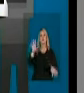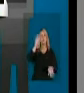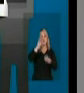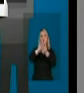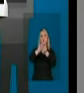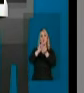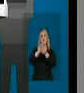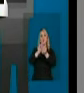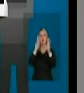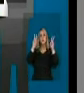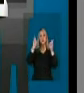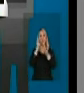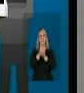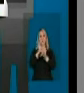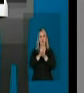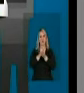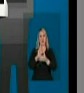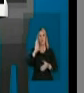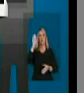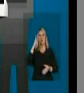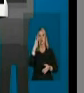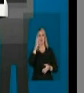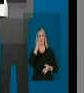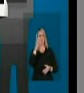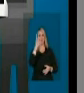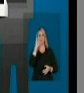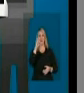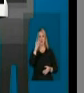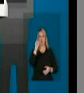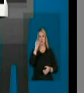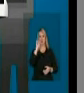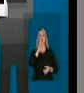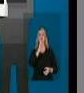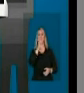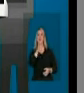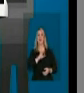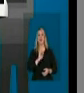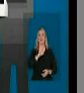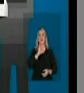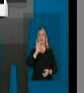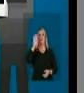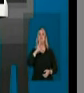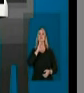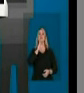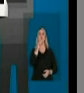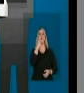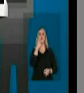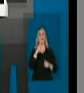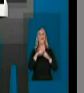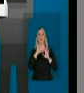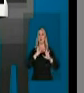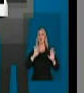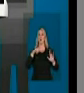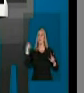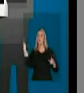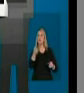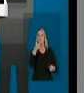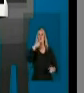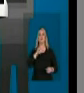sobre o mesmo tema. E o candidato, 45 segundos para a resposta. Cada candidato responderá apenas uma vez para que todos